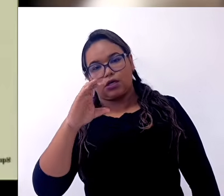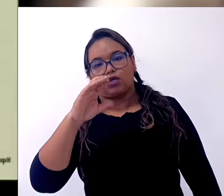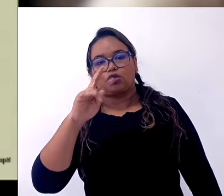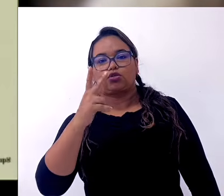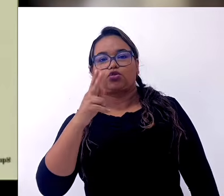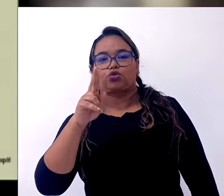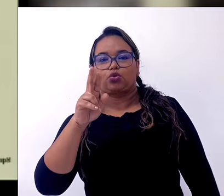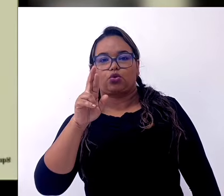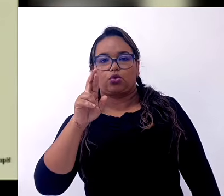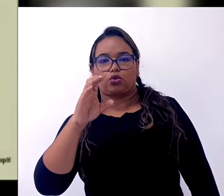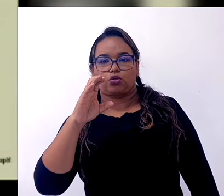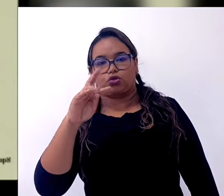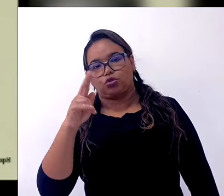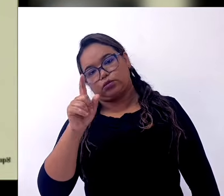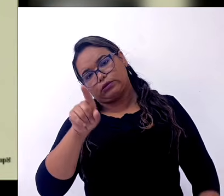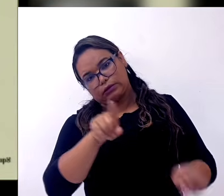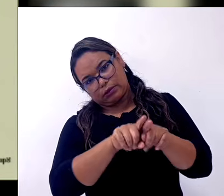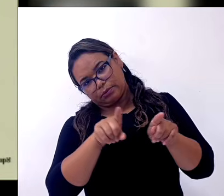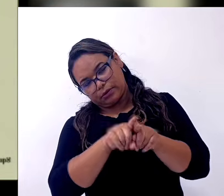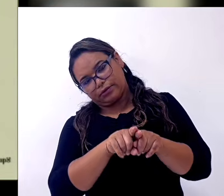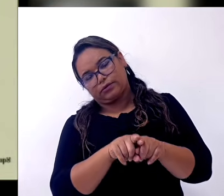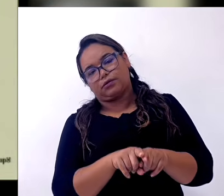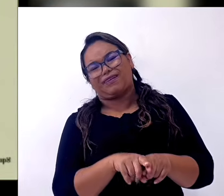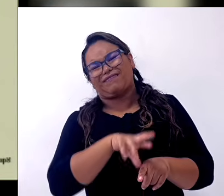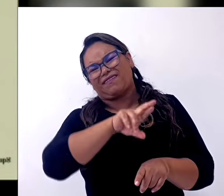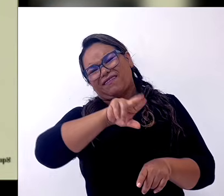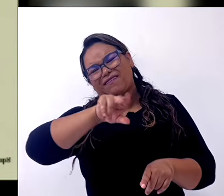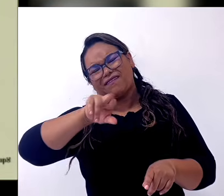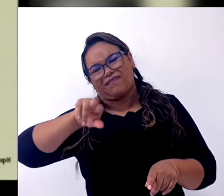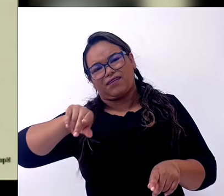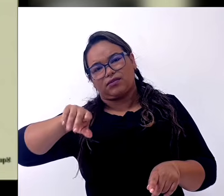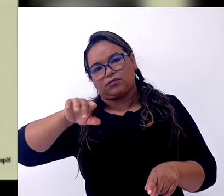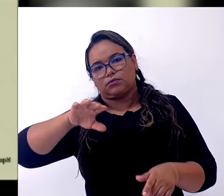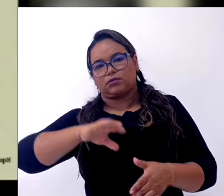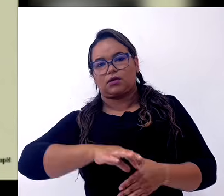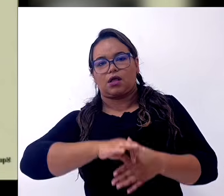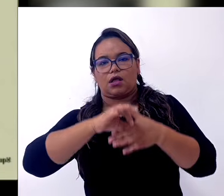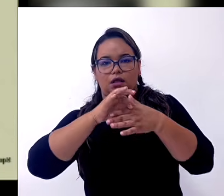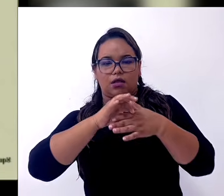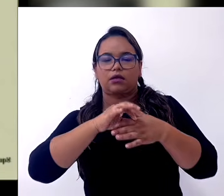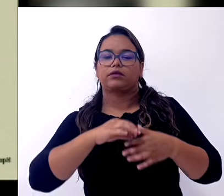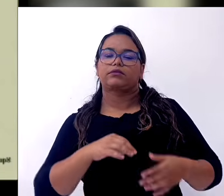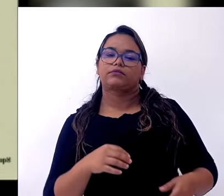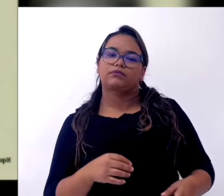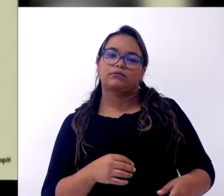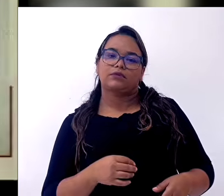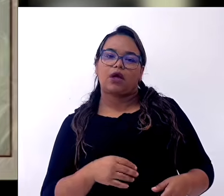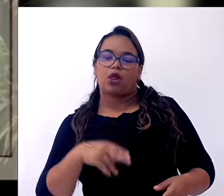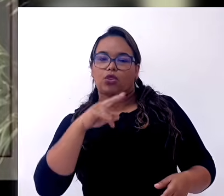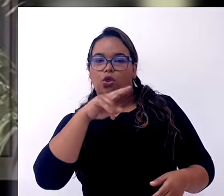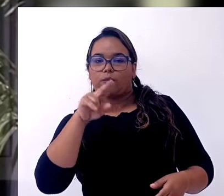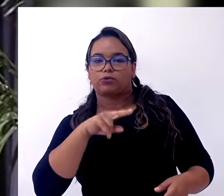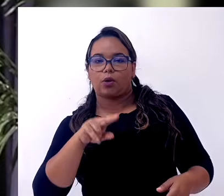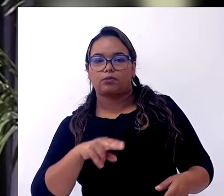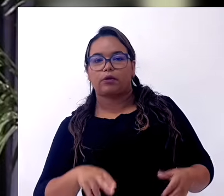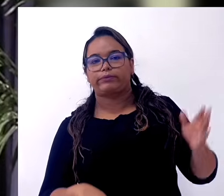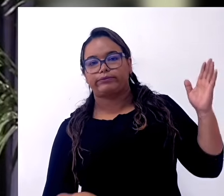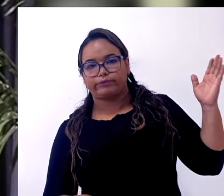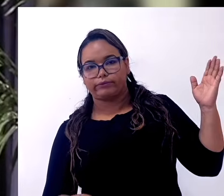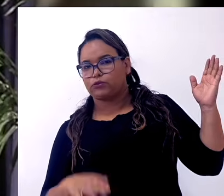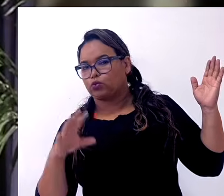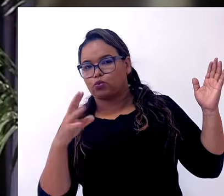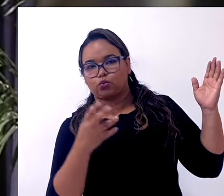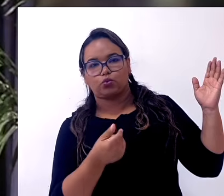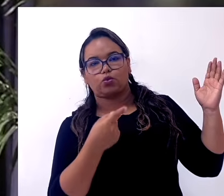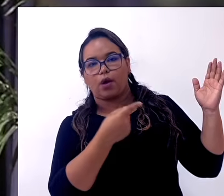fascinantes. Shimon Peres, Ronald Reagan, George Bush, Gerald Ford. Eu já mostrei para vocês a assinatura de Ford e vocês viram que ele